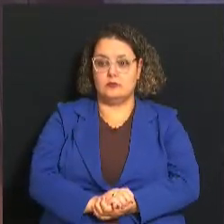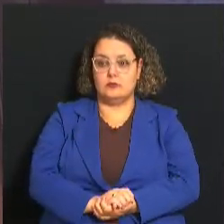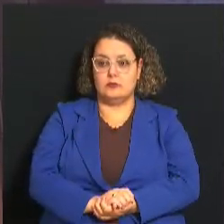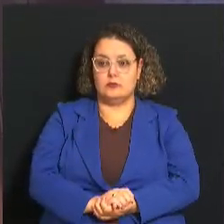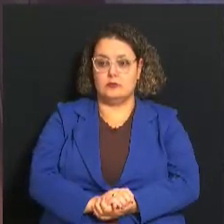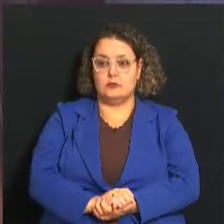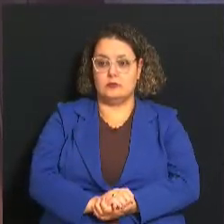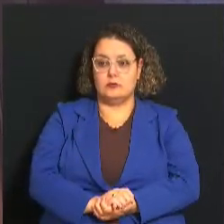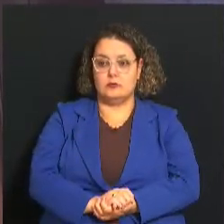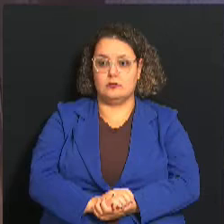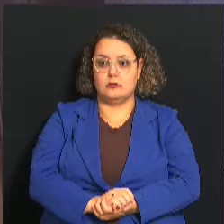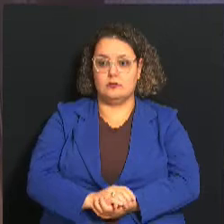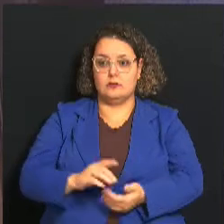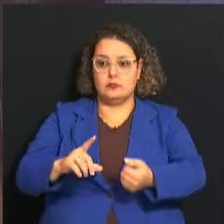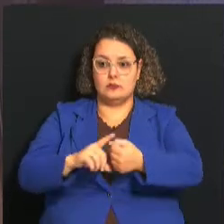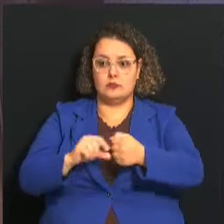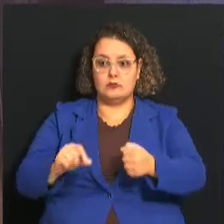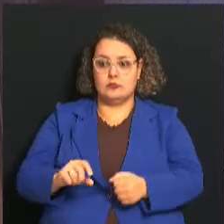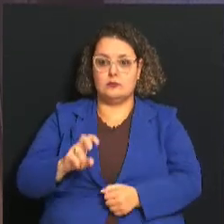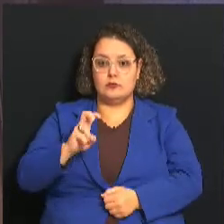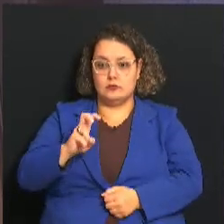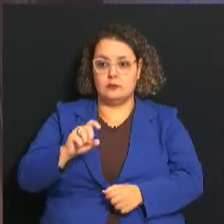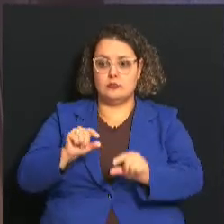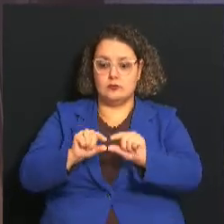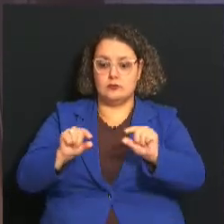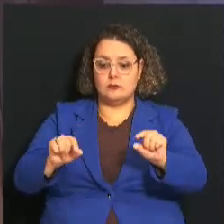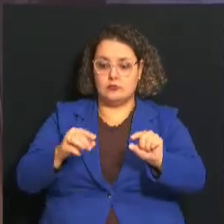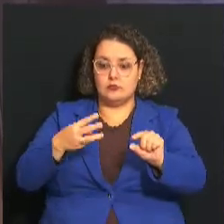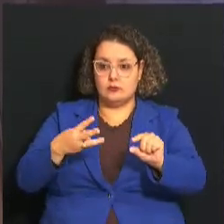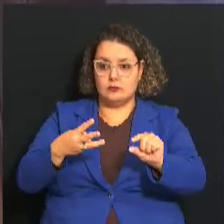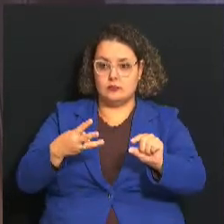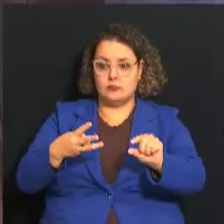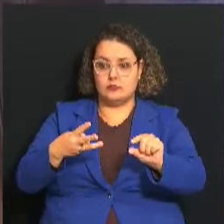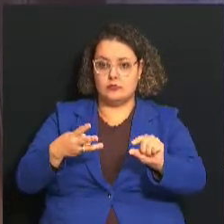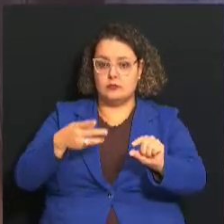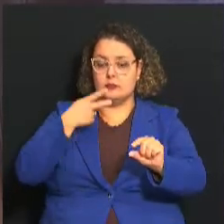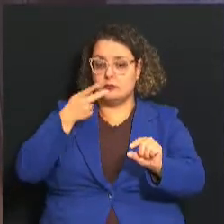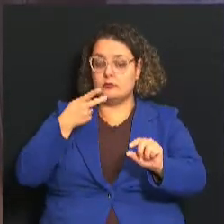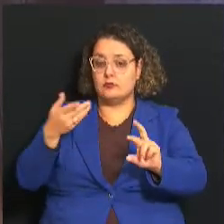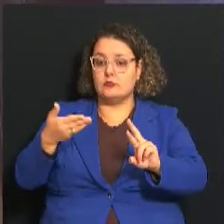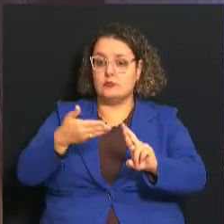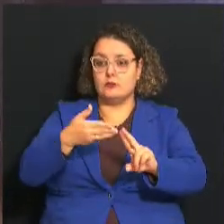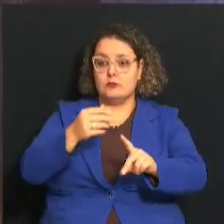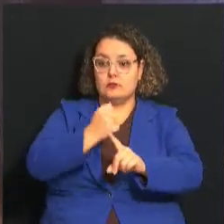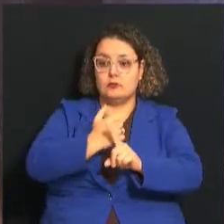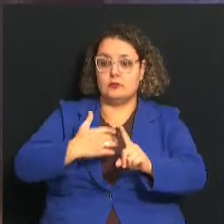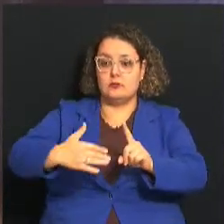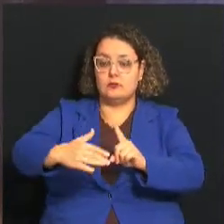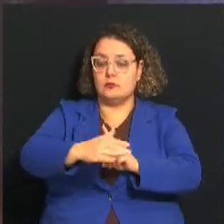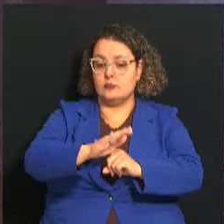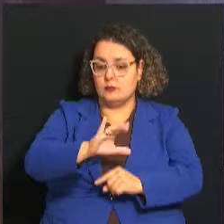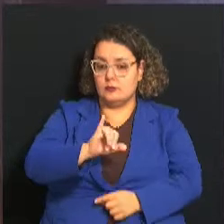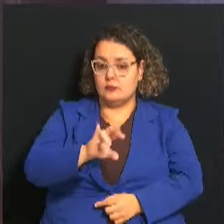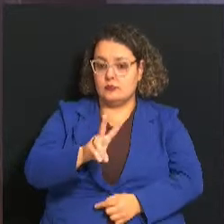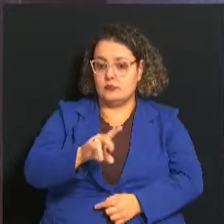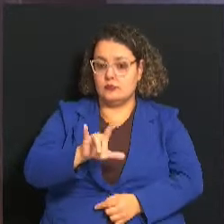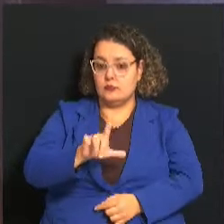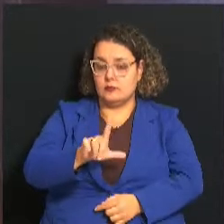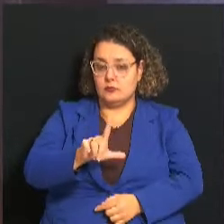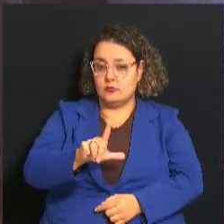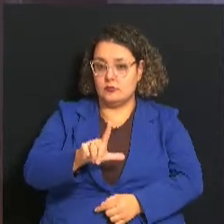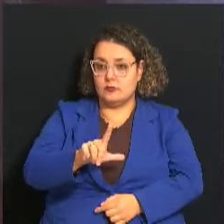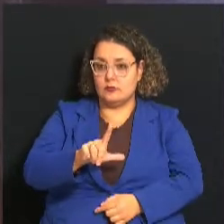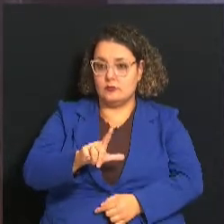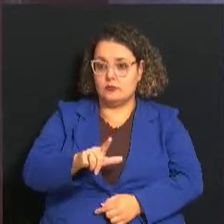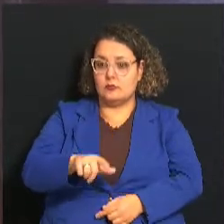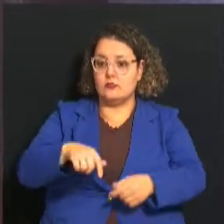no artigo 5º, o item 3, onde fala da representação da sociedade civil, que ela requer e deverá